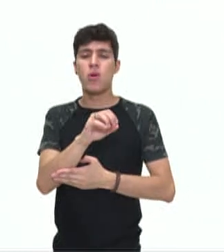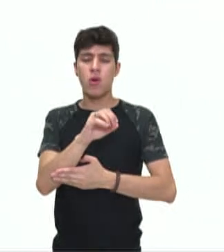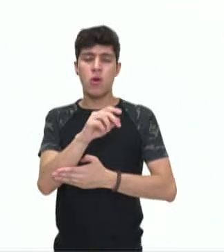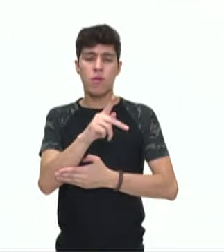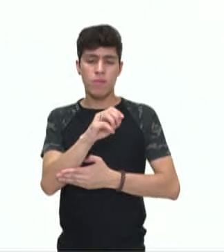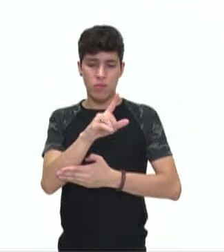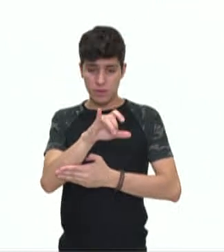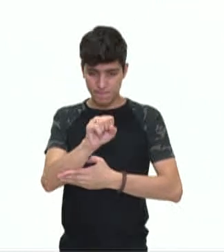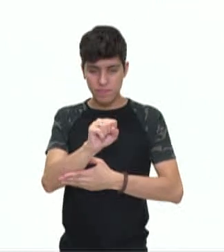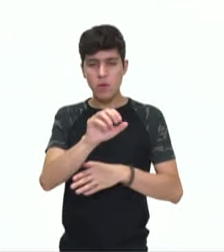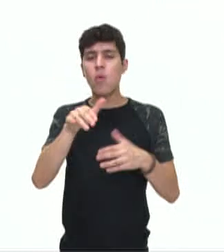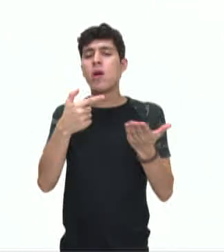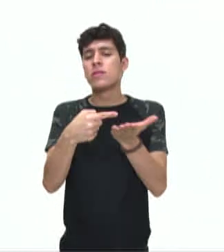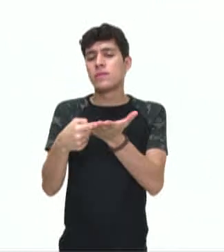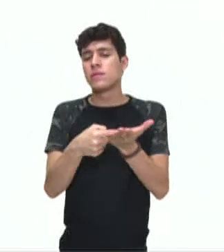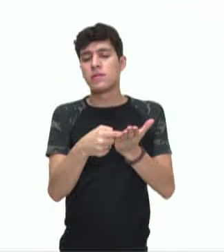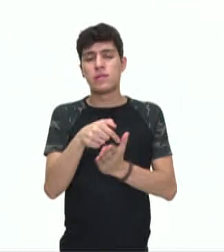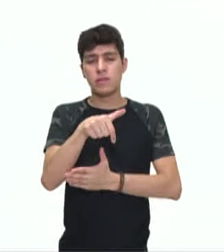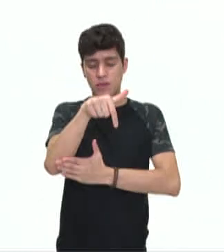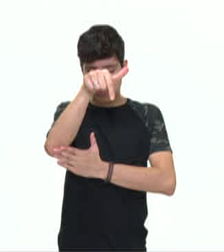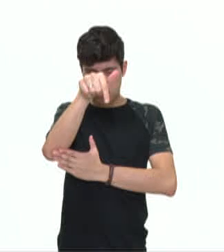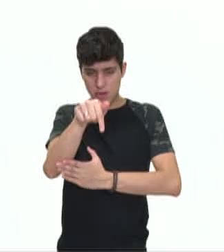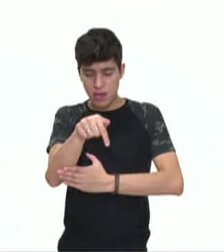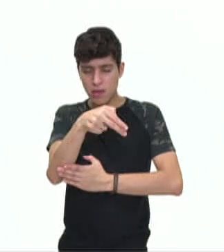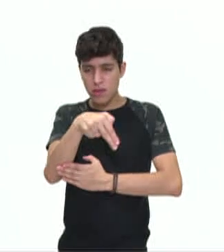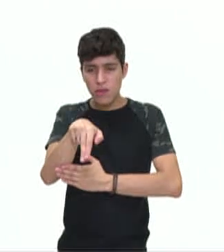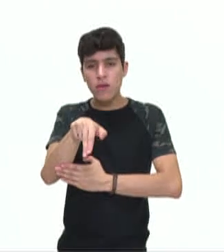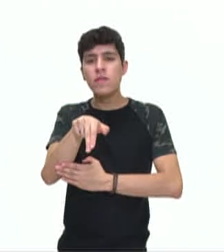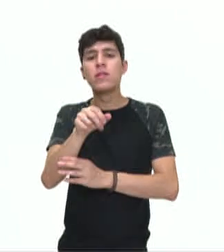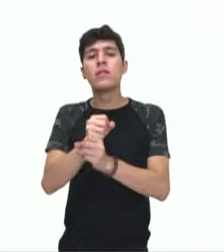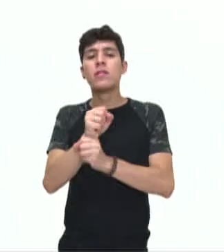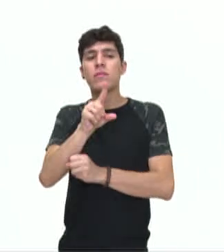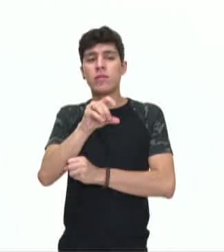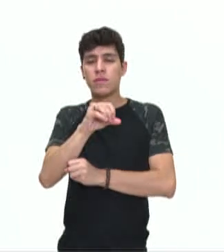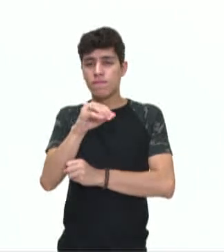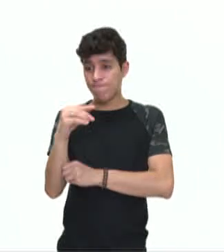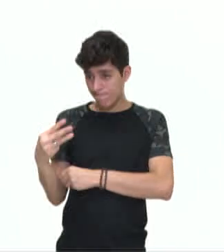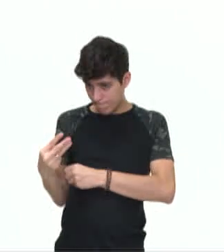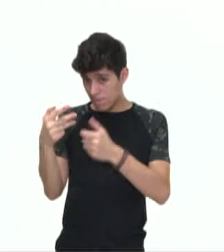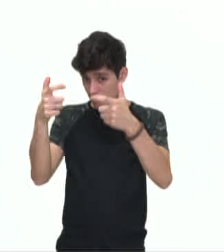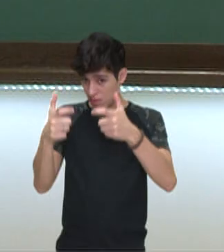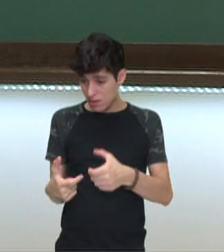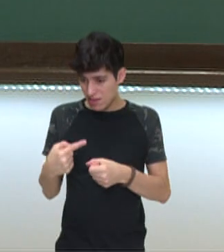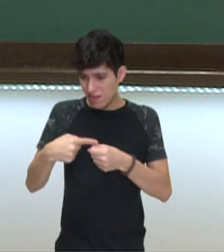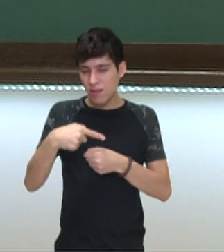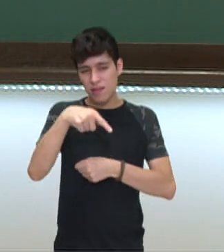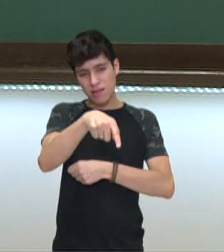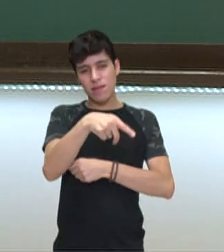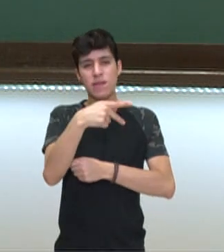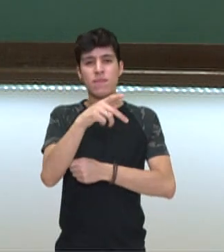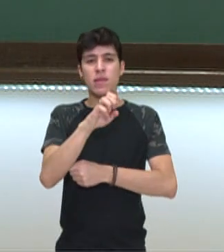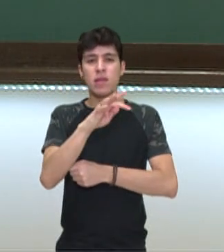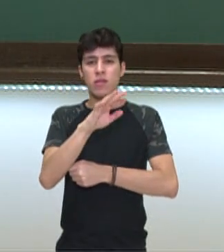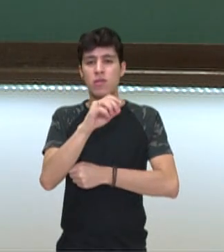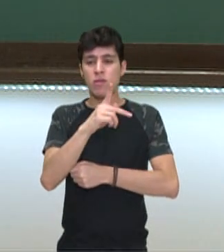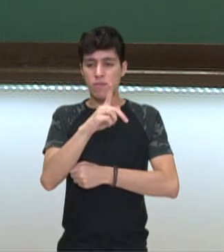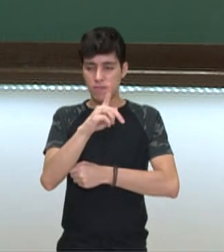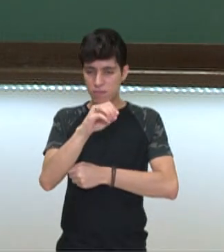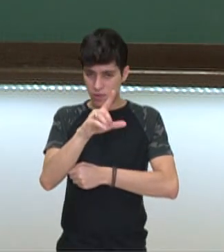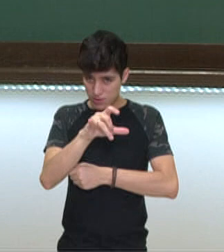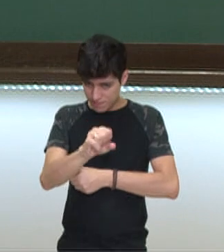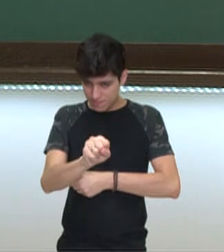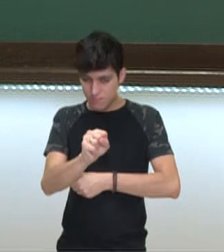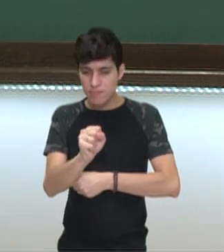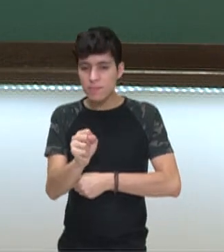de Petrópolis foi firmado em 17 de novembro de 1903, na cidade de Petrópolis. Formalizou